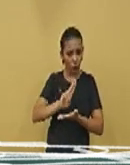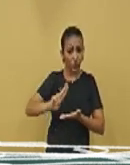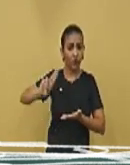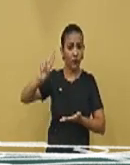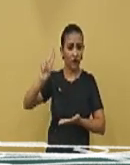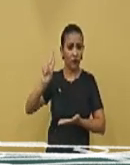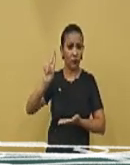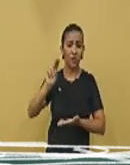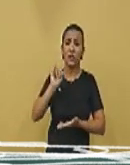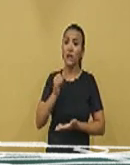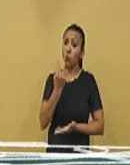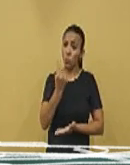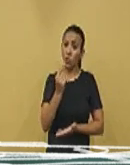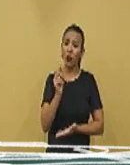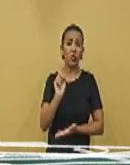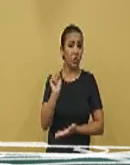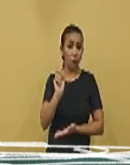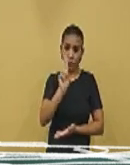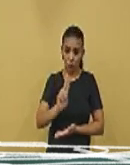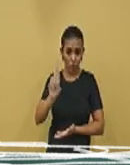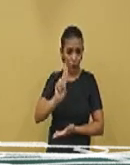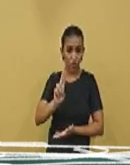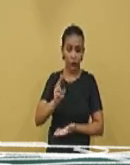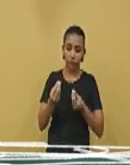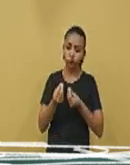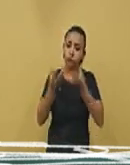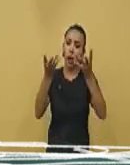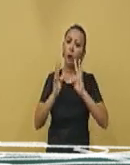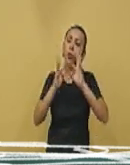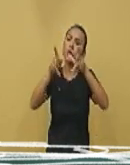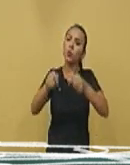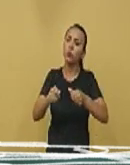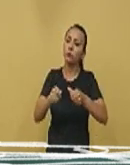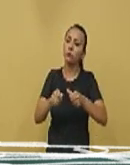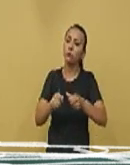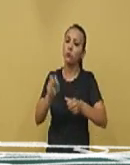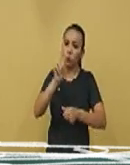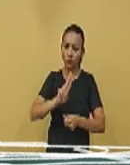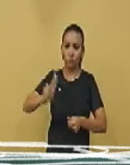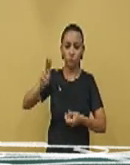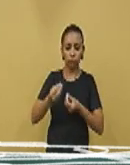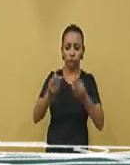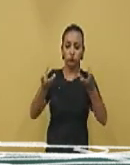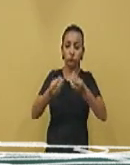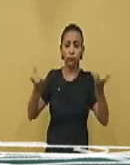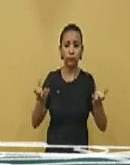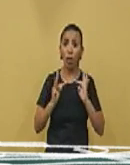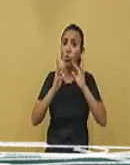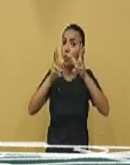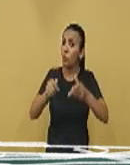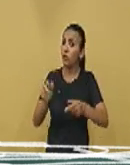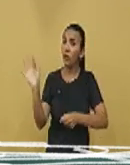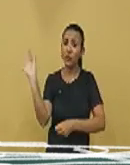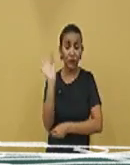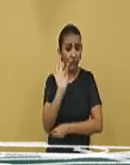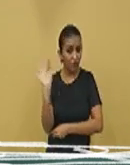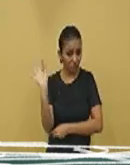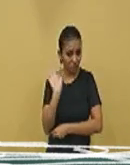acadêmica não utiliza, vai ser utilizado para toda a universidade, certo? Todas as